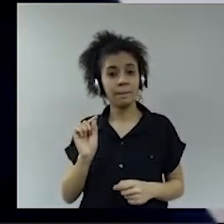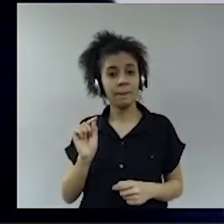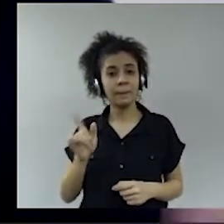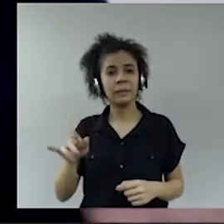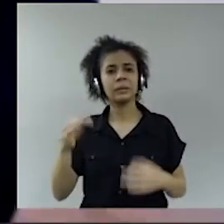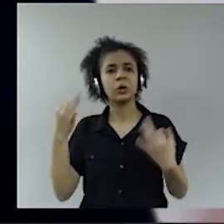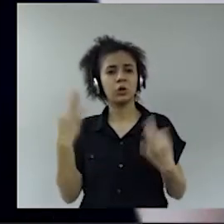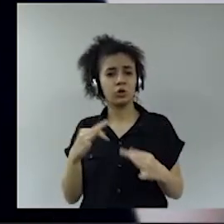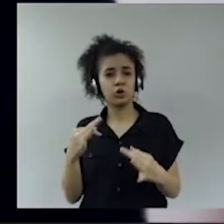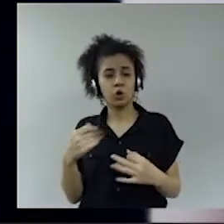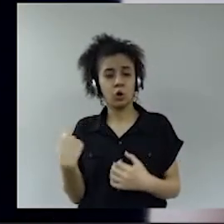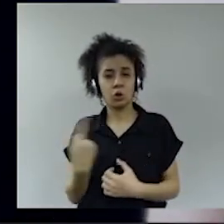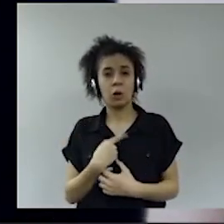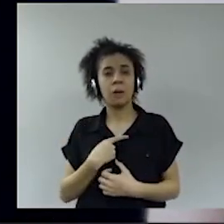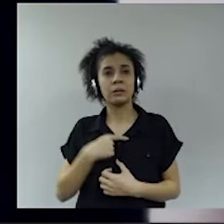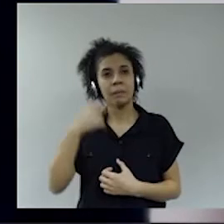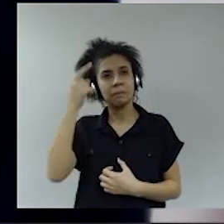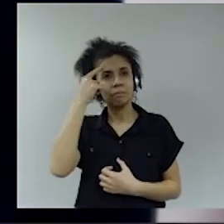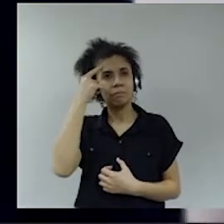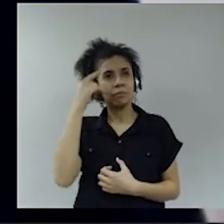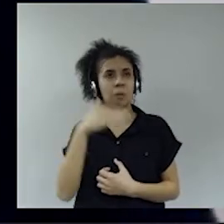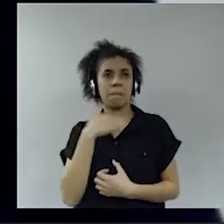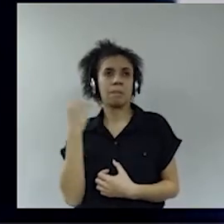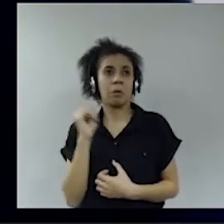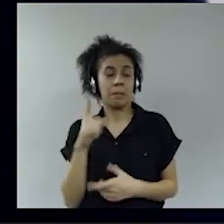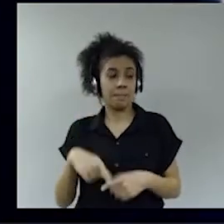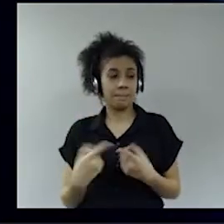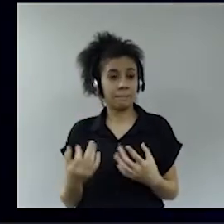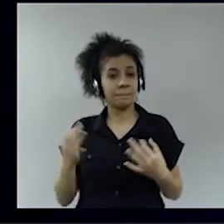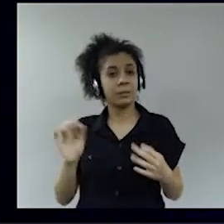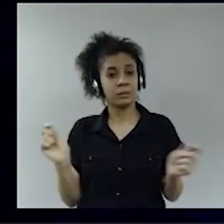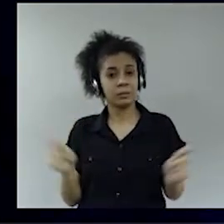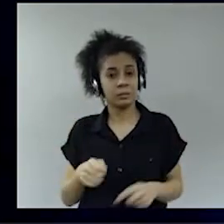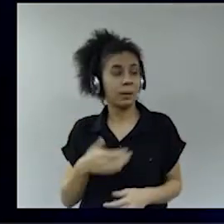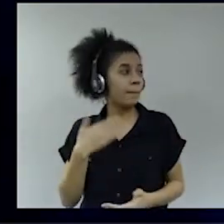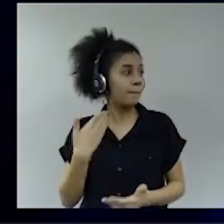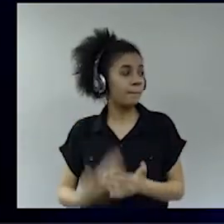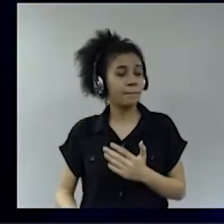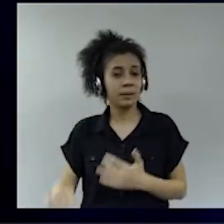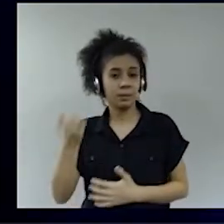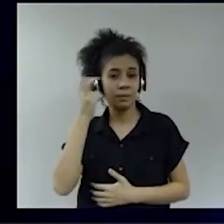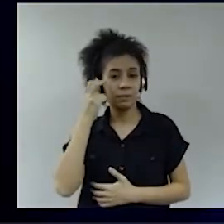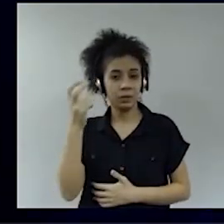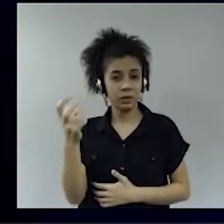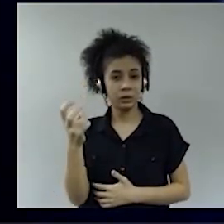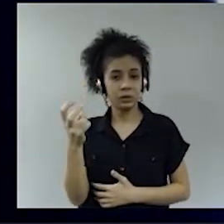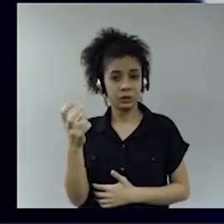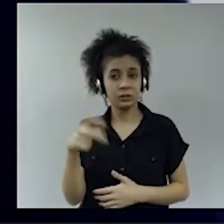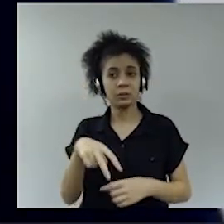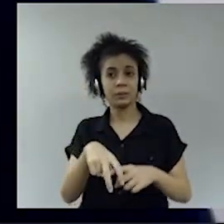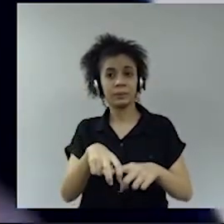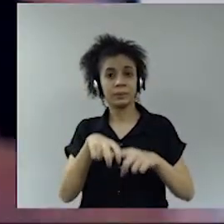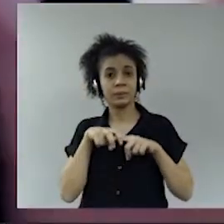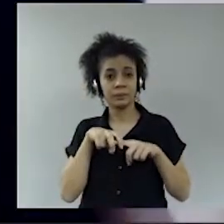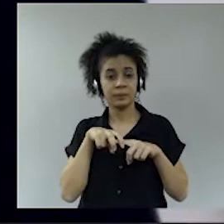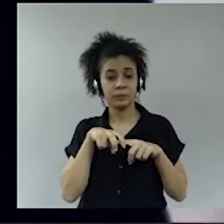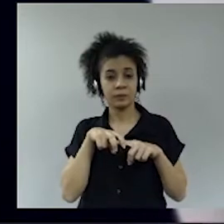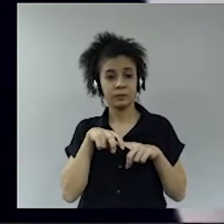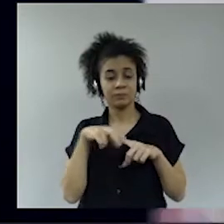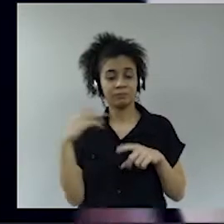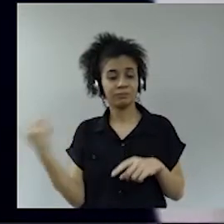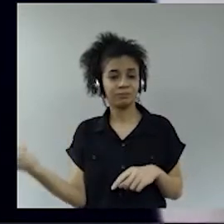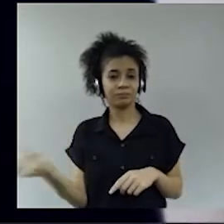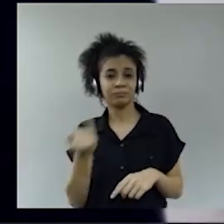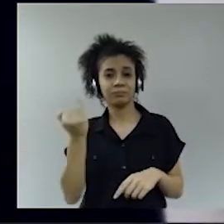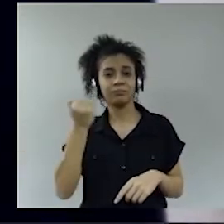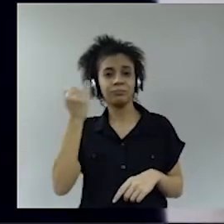dor moral não se morre, mas de dor moral se pode perder a inteligência. Por isso, a importância